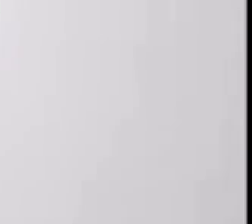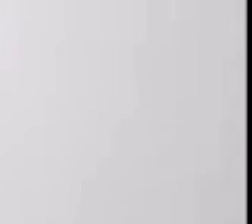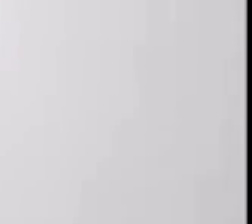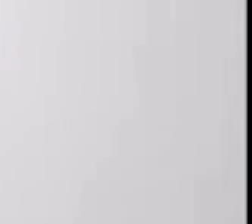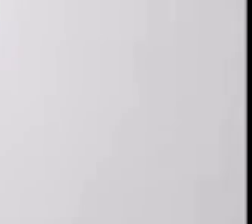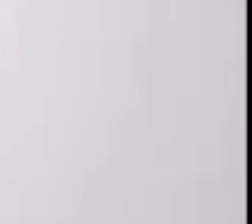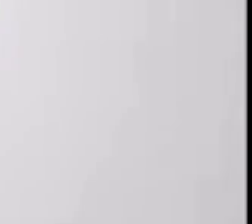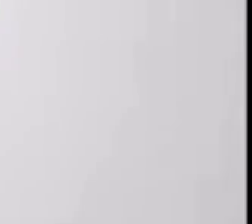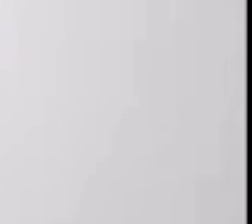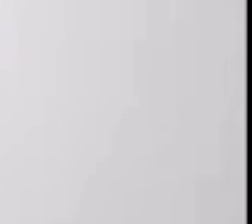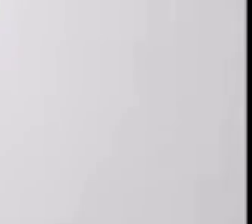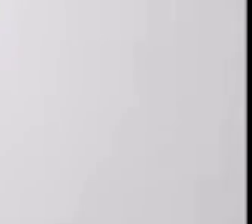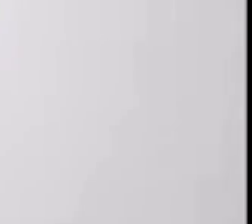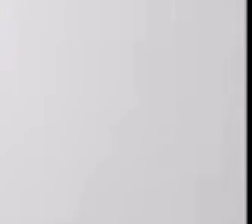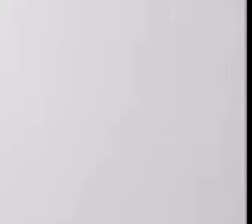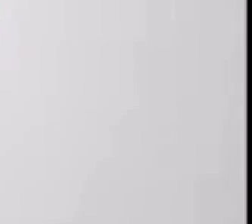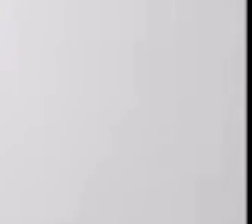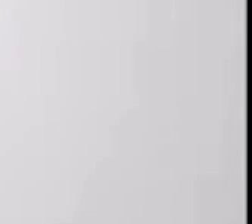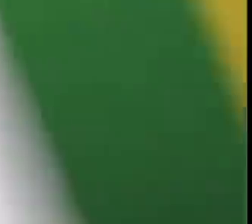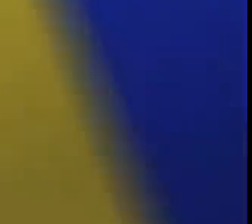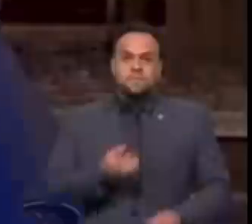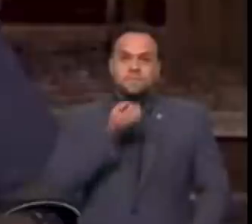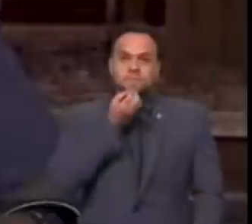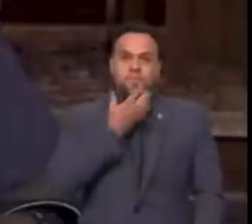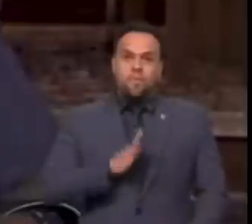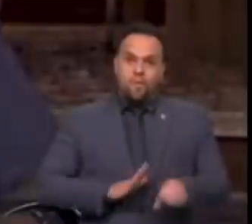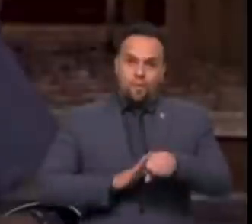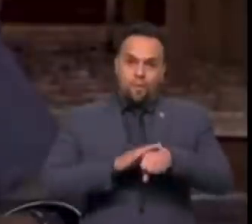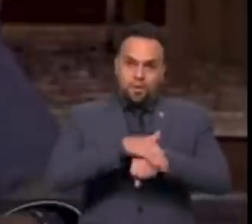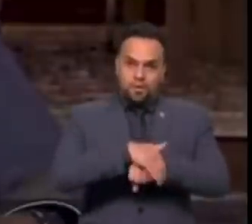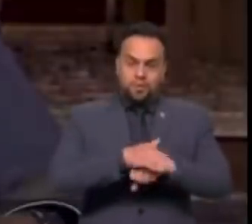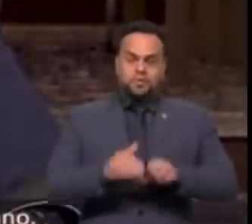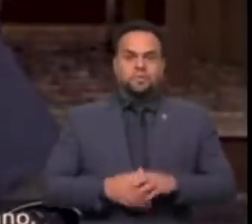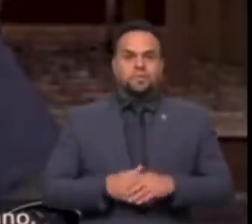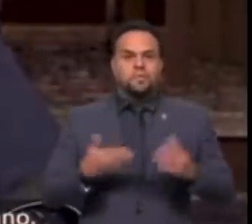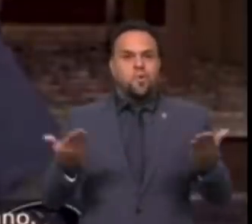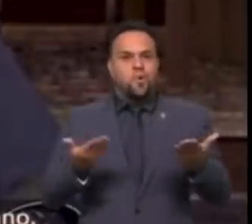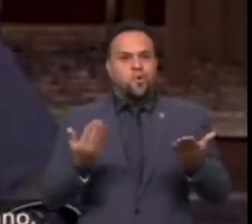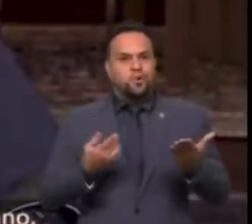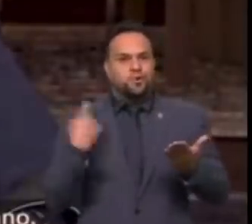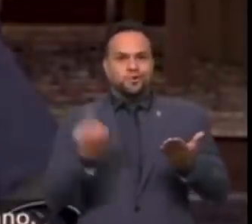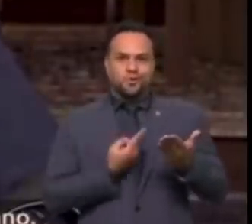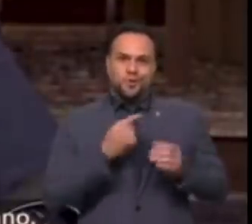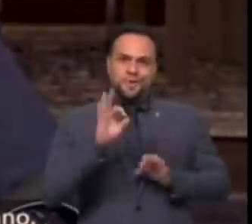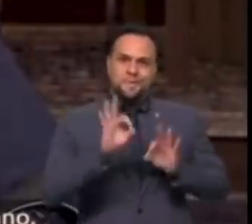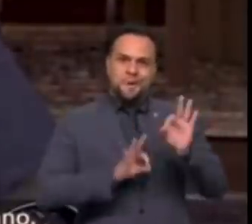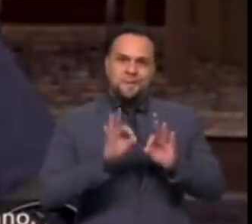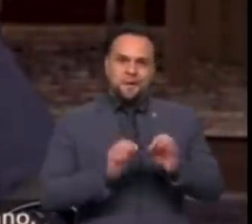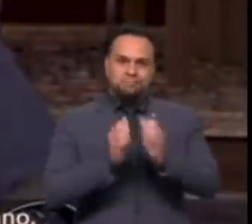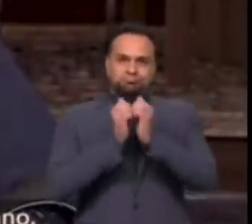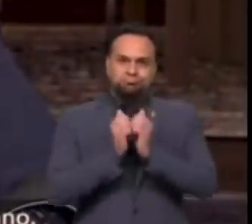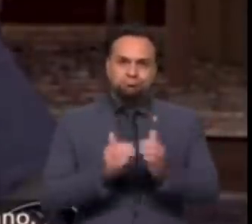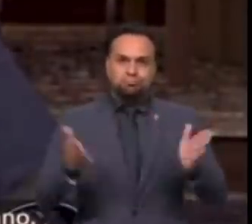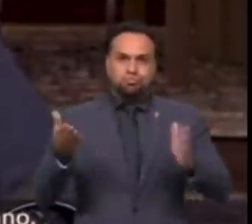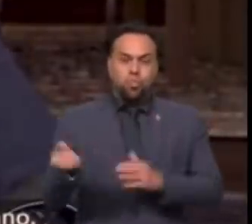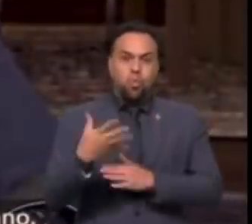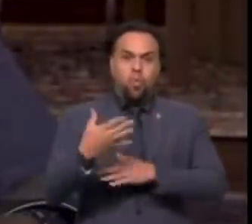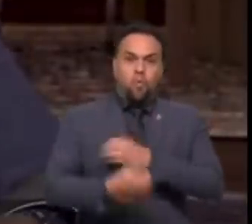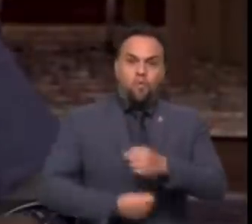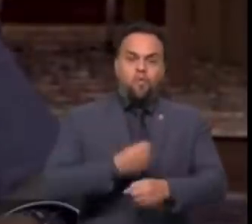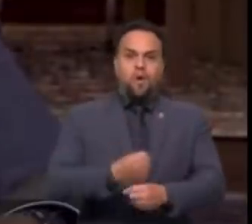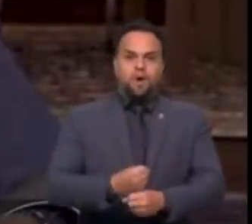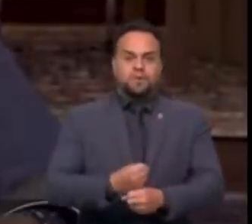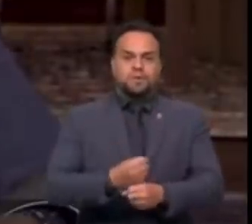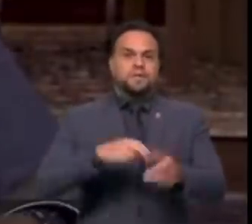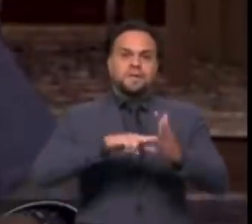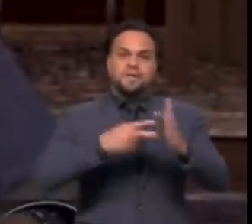o meu presidente da república Jair bolsonaro Olá boa noite hoje nos preparamos para o início de um novo